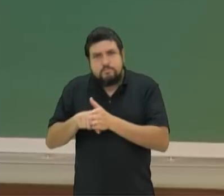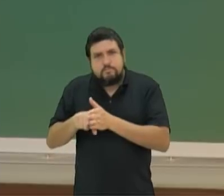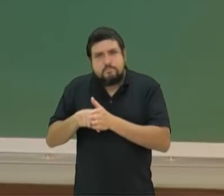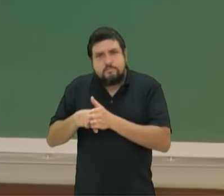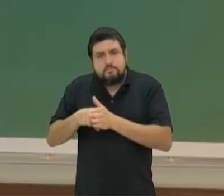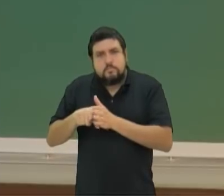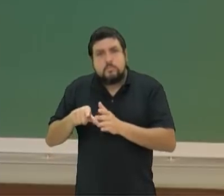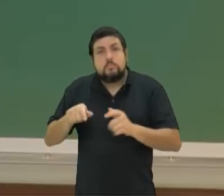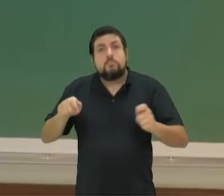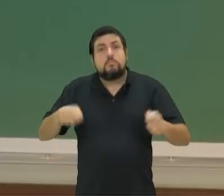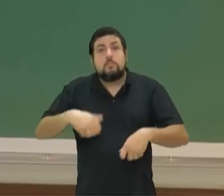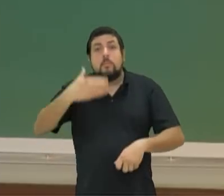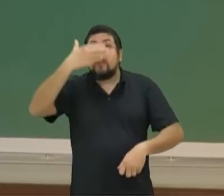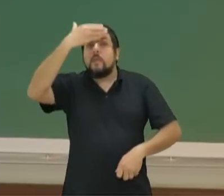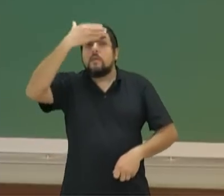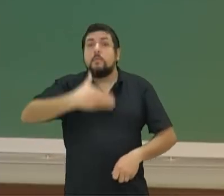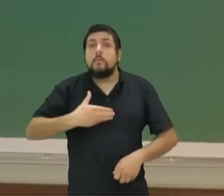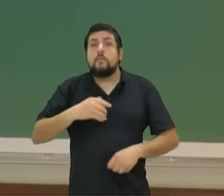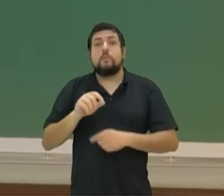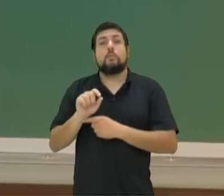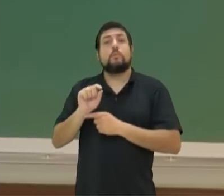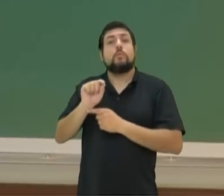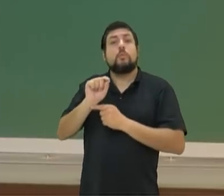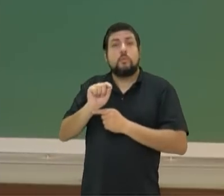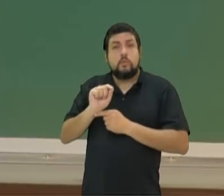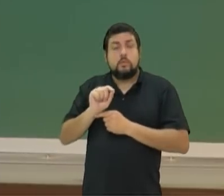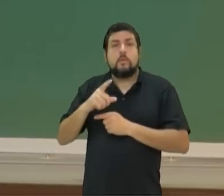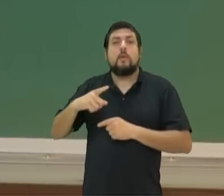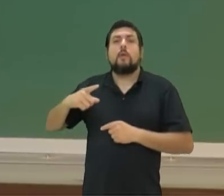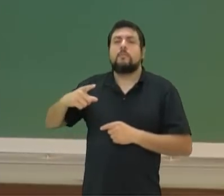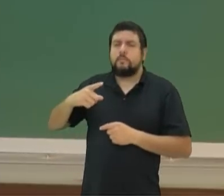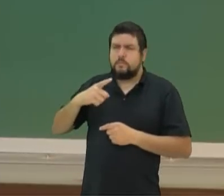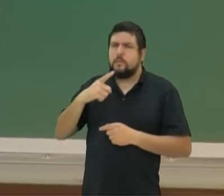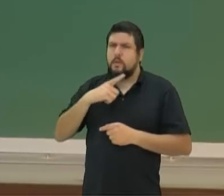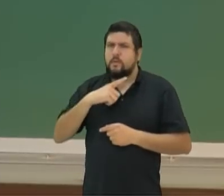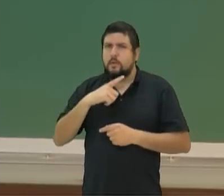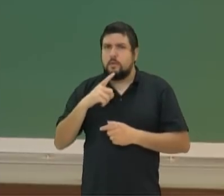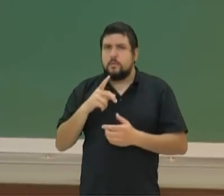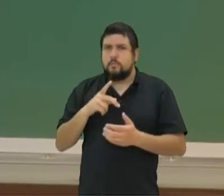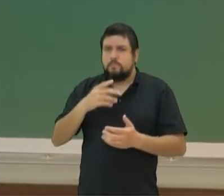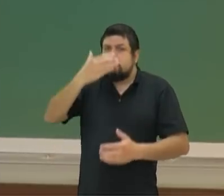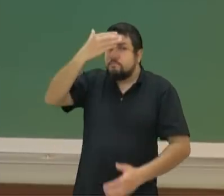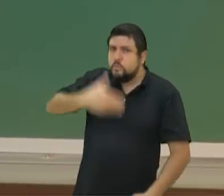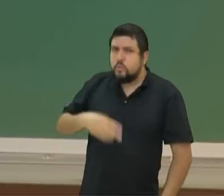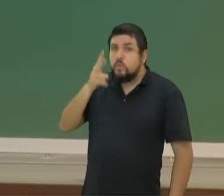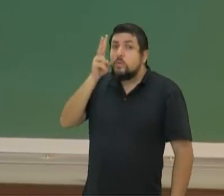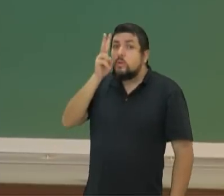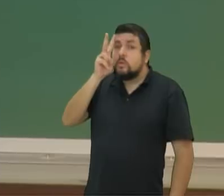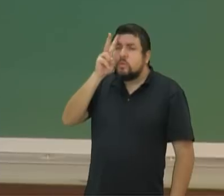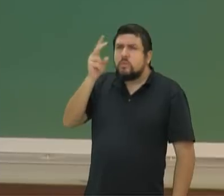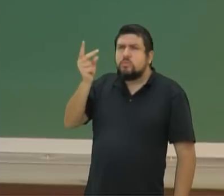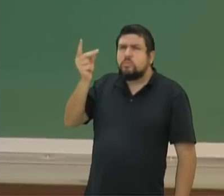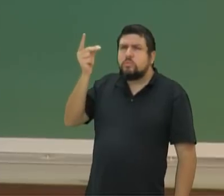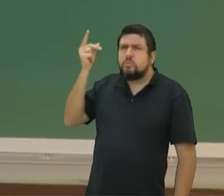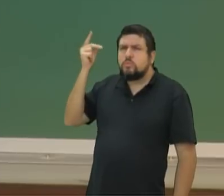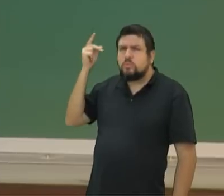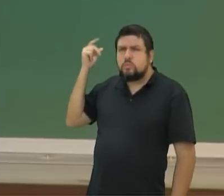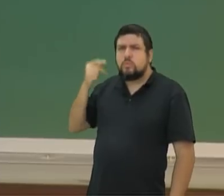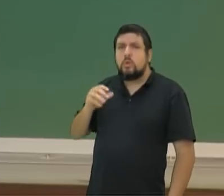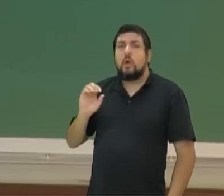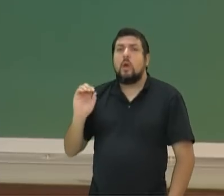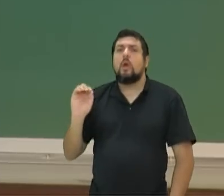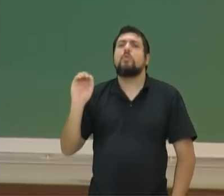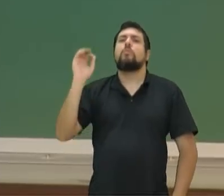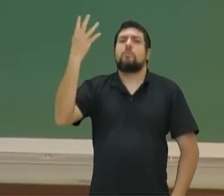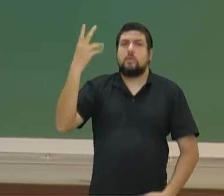que existem realmente fatos e históricas de que isso realmente pode ter acontecido. Então, se a gente analisar